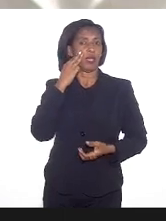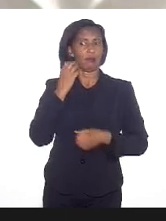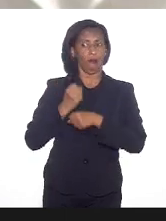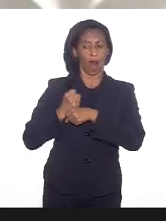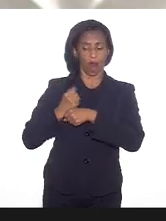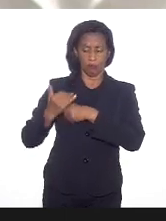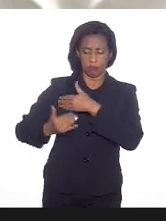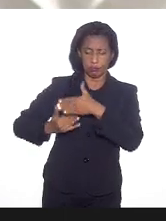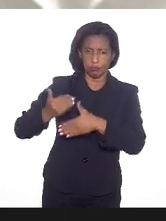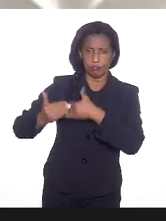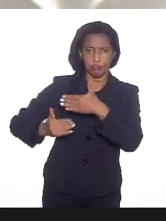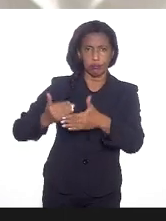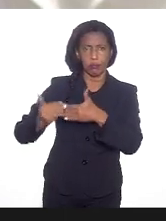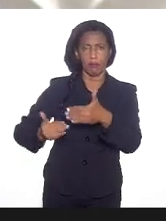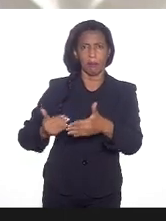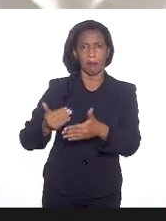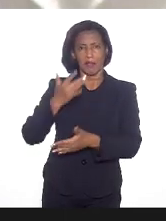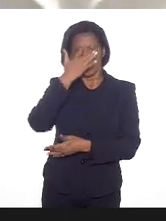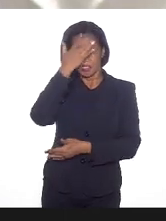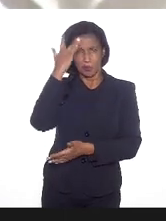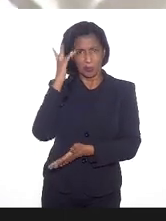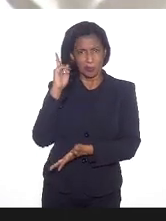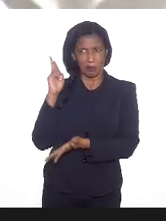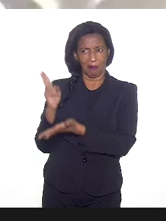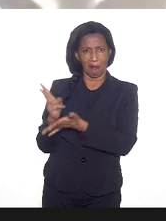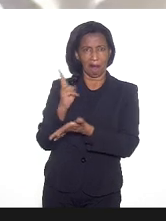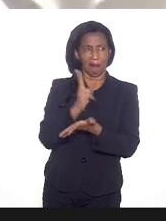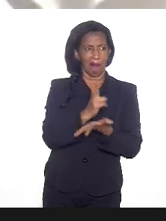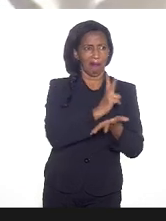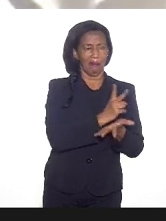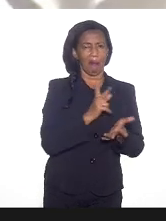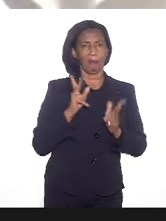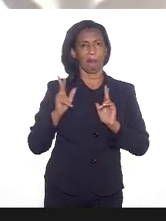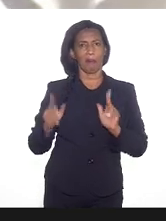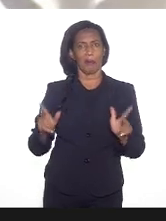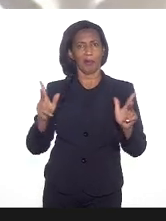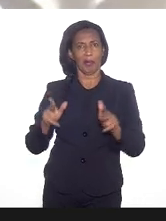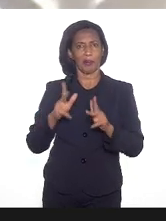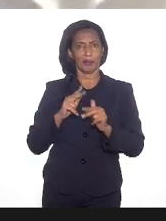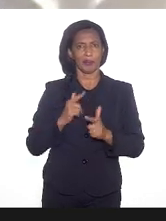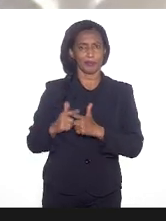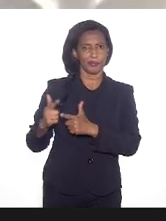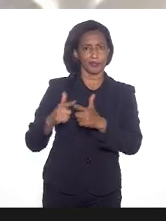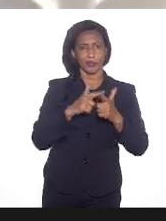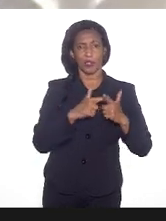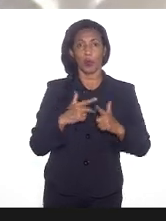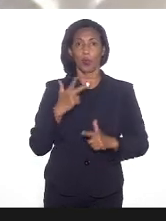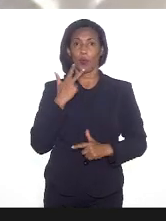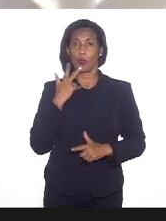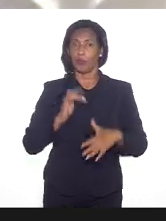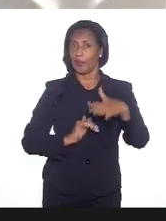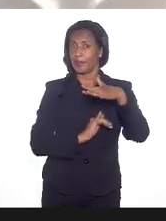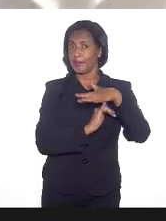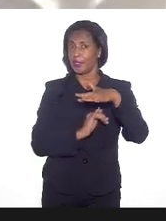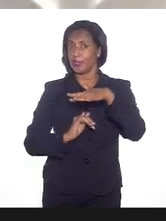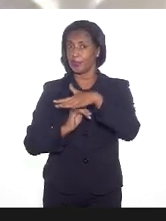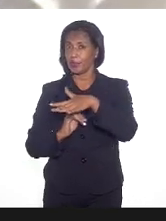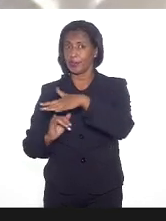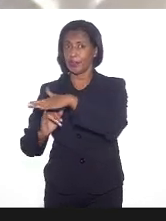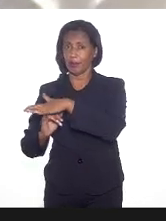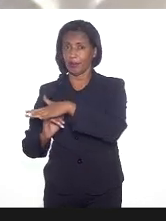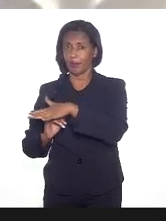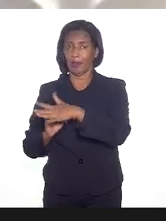anos, mas os personagens são os mesmos, né? Quando faz aqui a citação das instituições